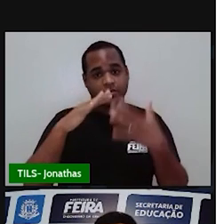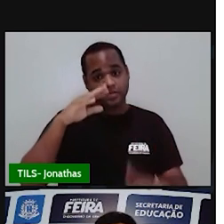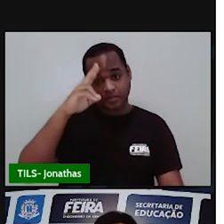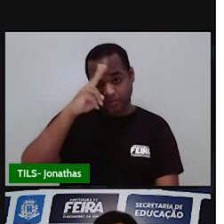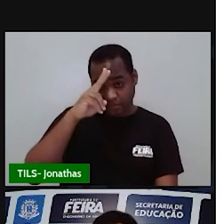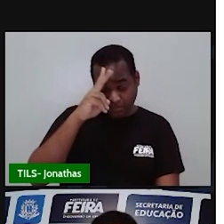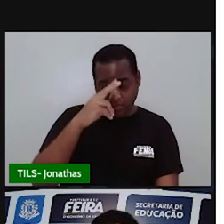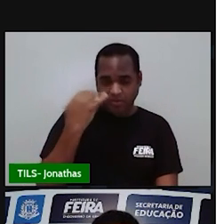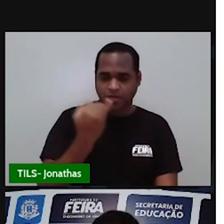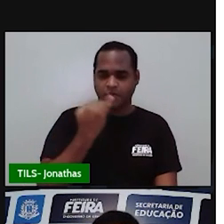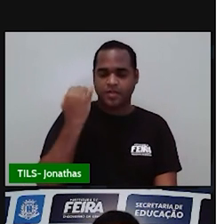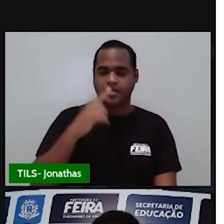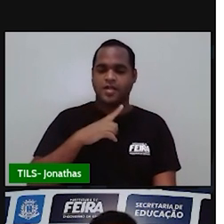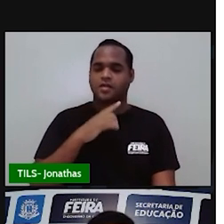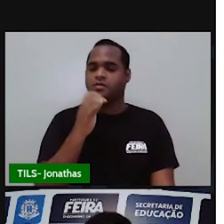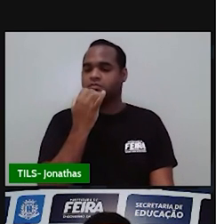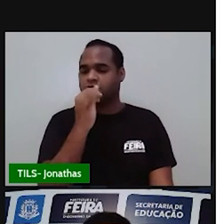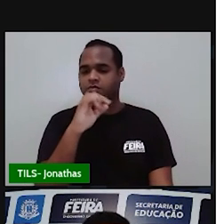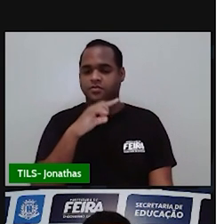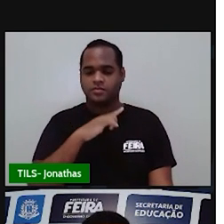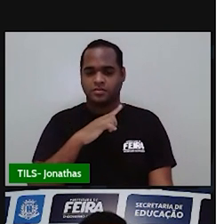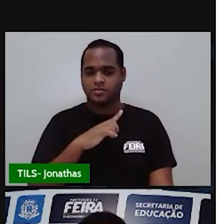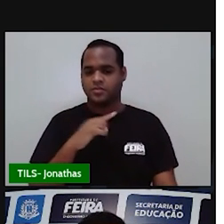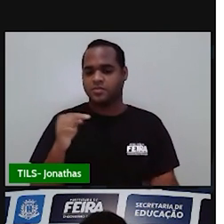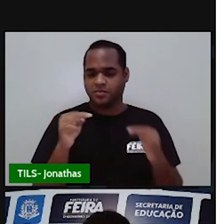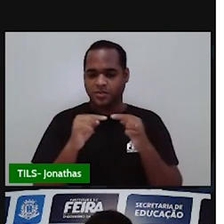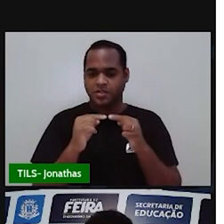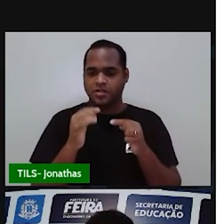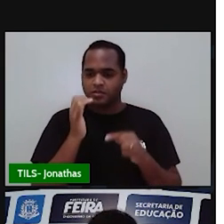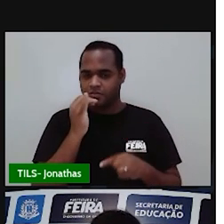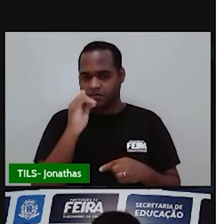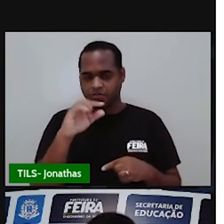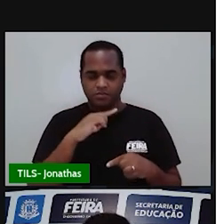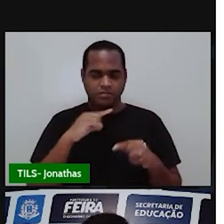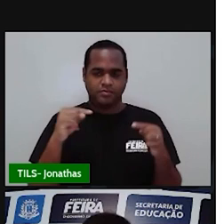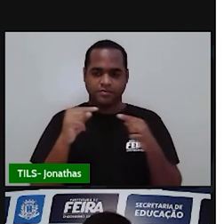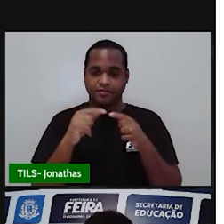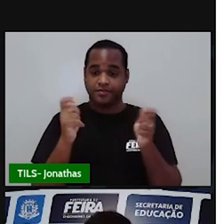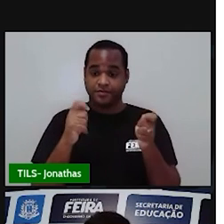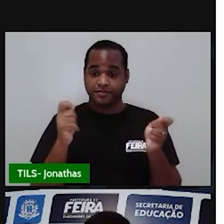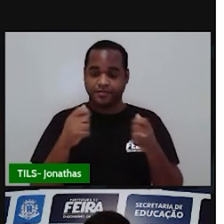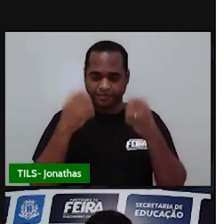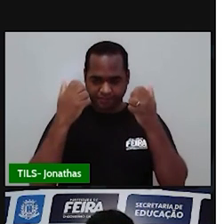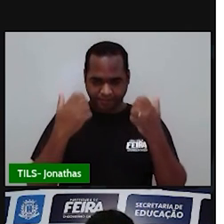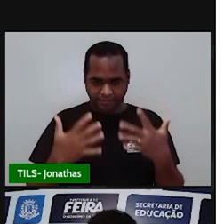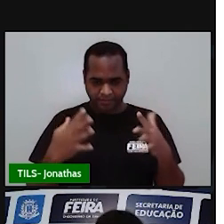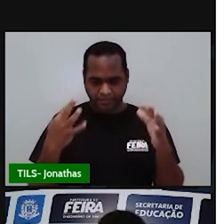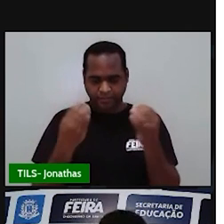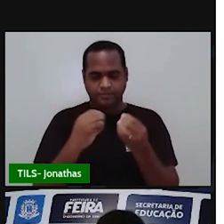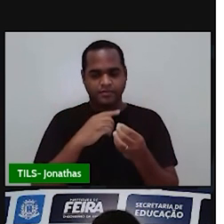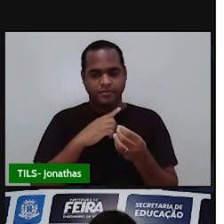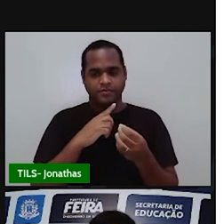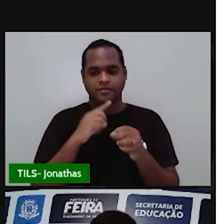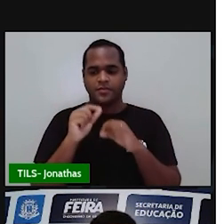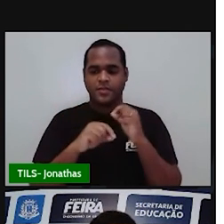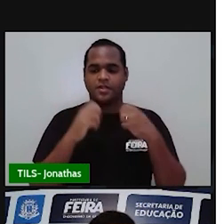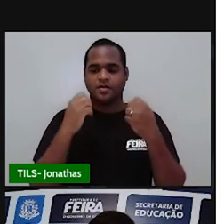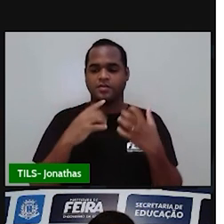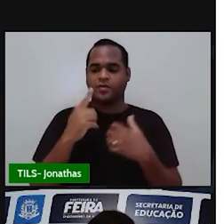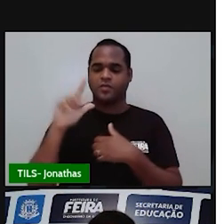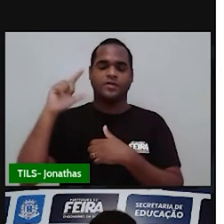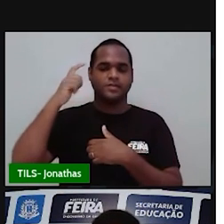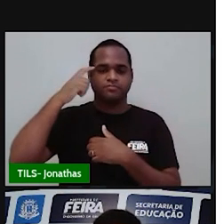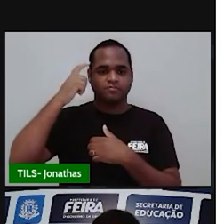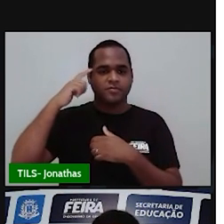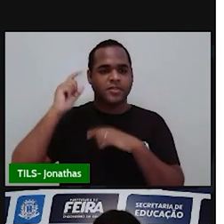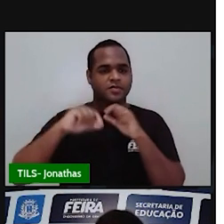lembra, né, que na conta de energia vem kilowatt-hora, o seu consumo total, né? Mas da mesma forma, se a gente pensar